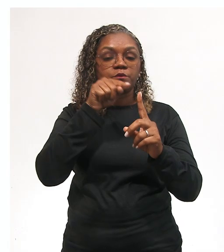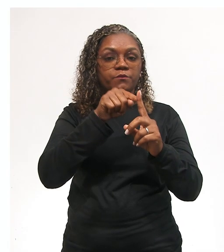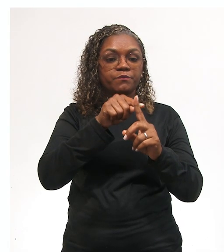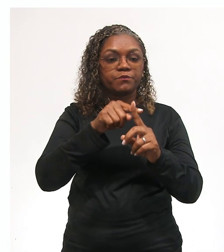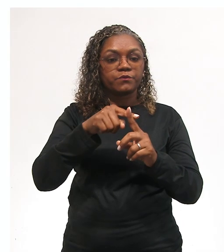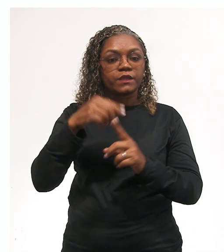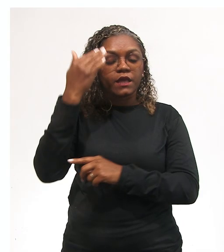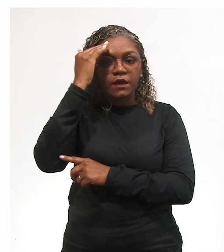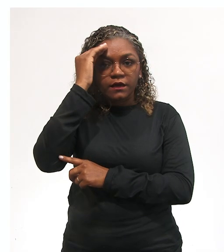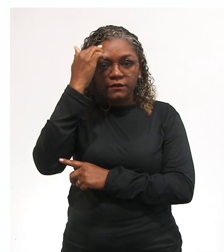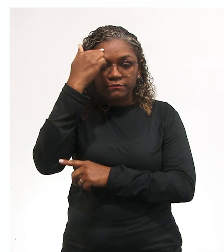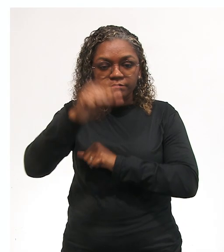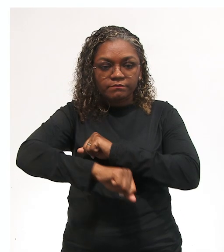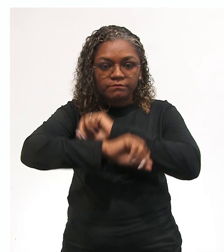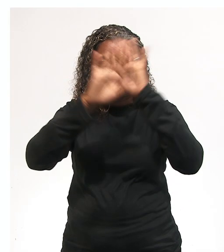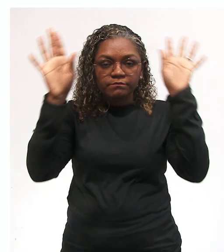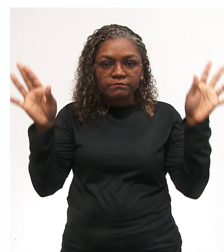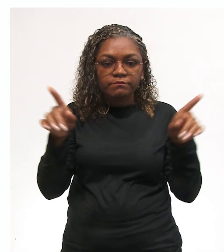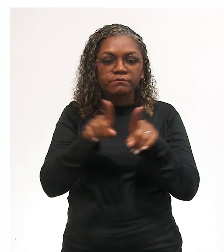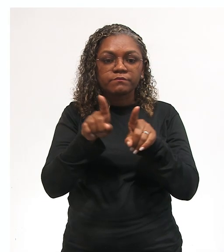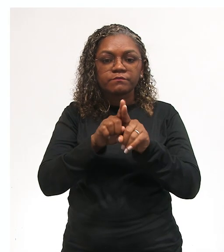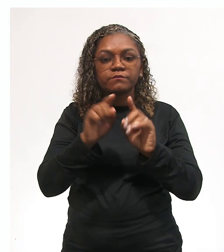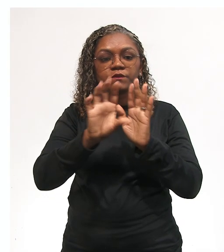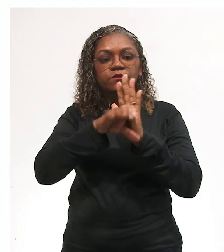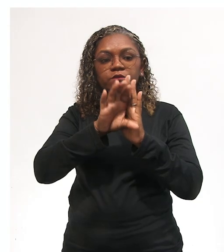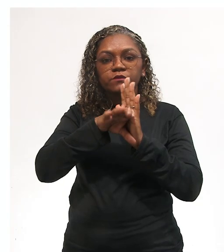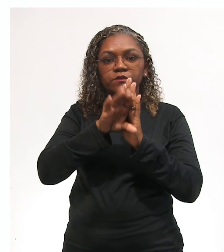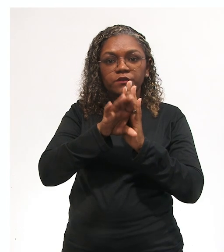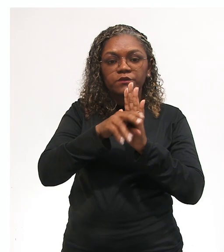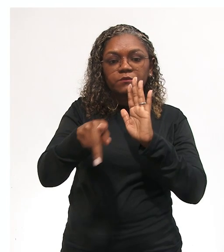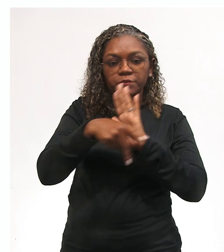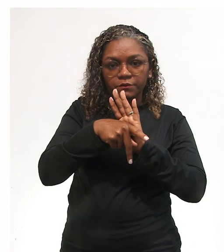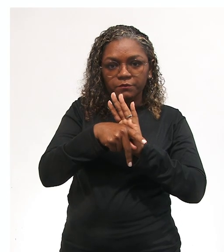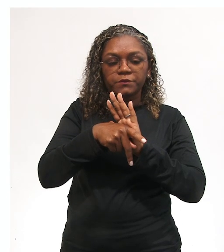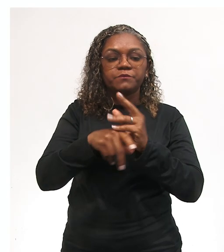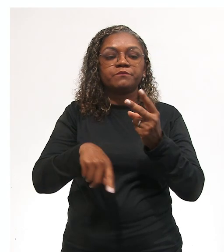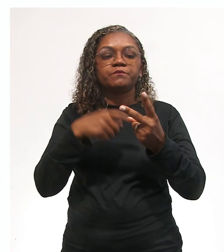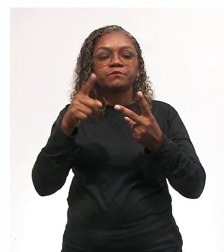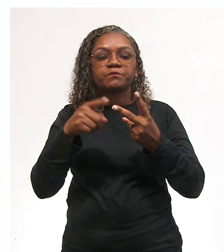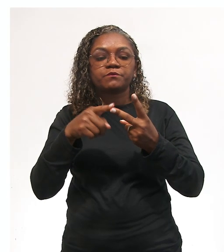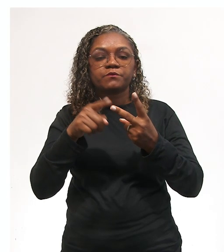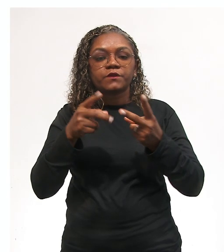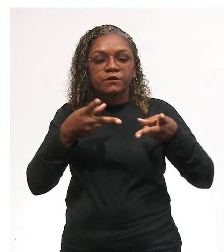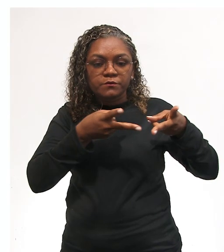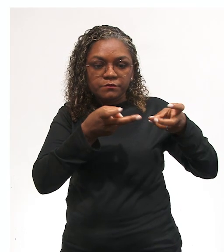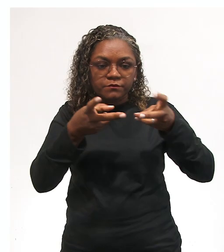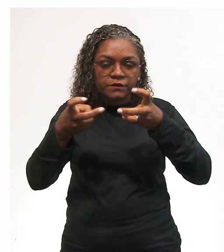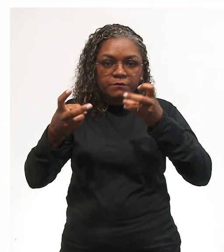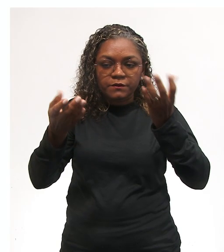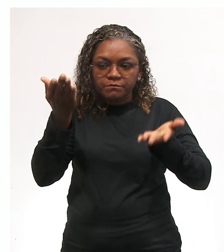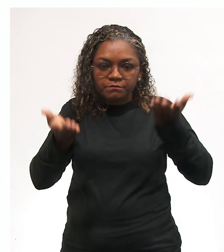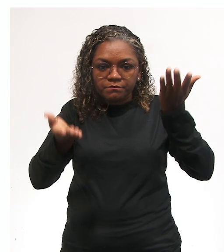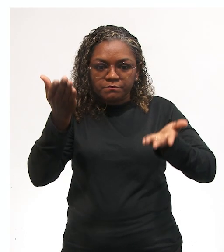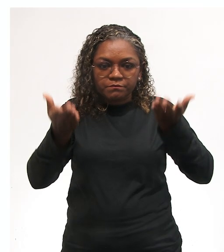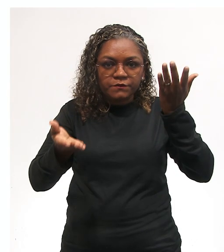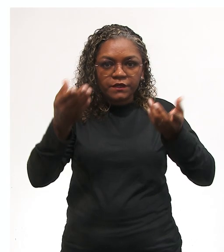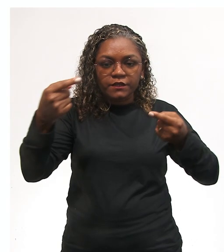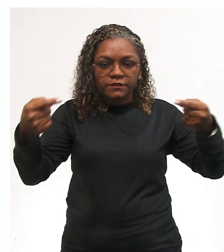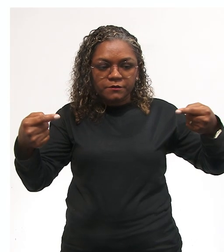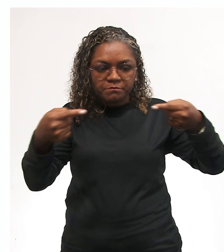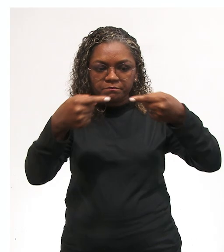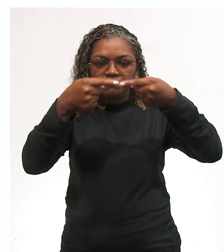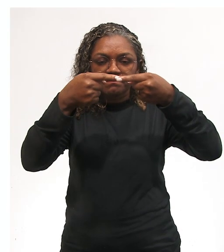comercial, identificar grandezas proporcionais em venda, estoque, precificação e produtividade e